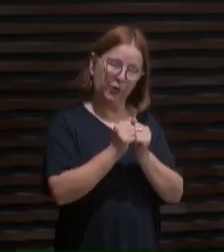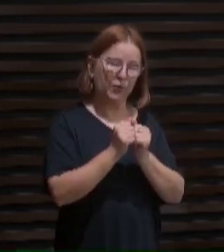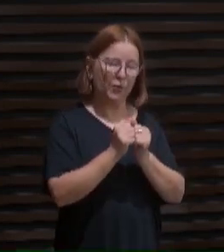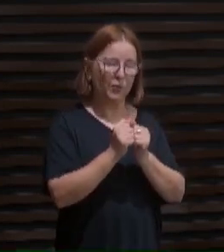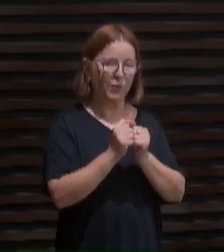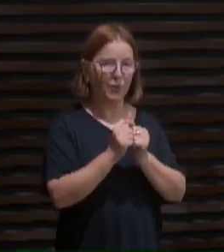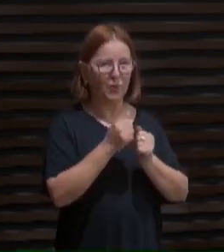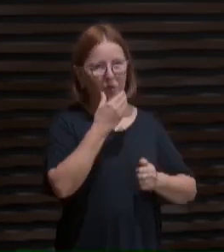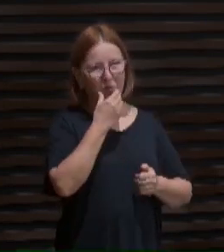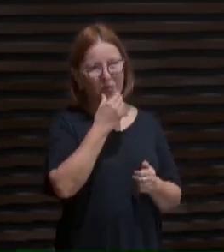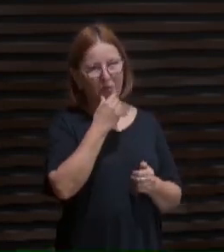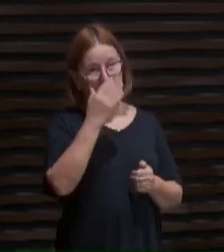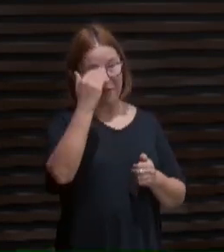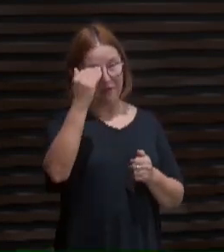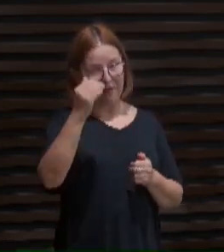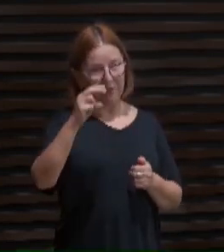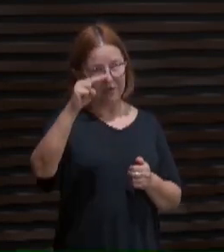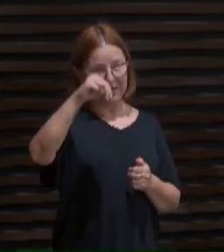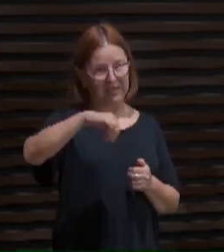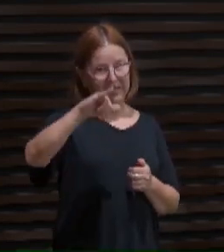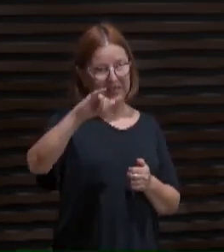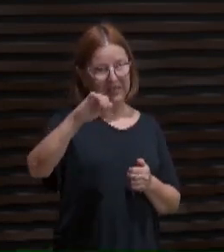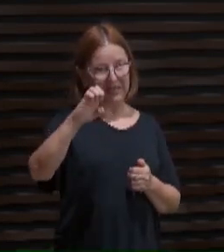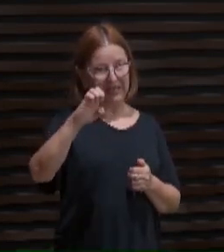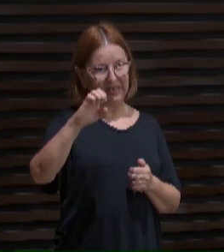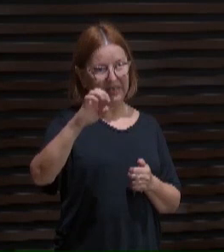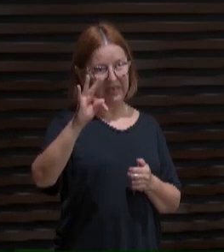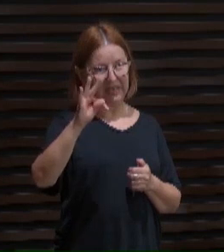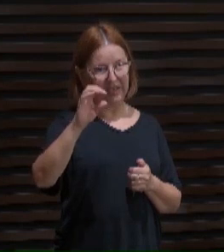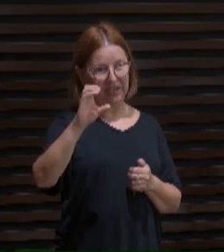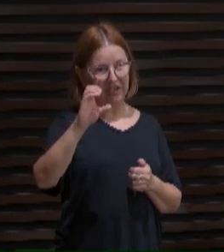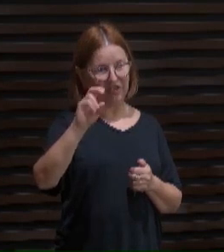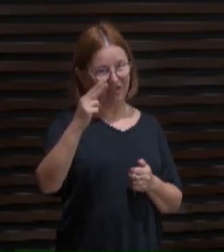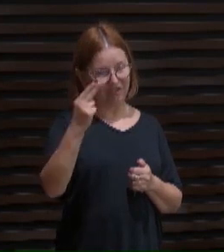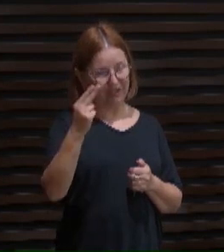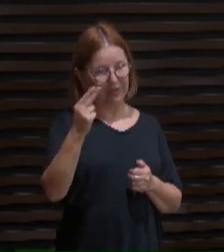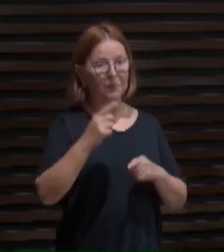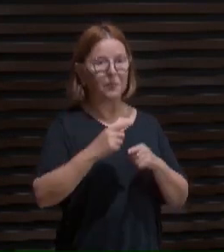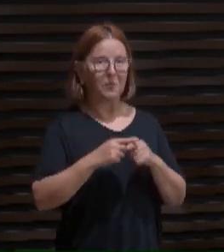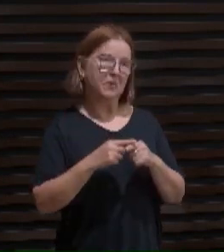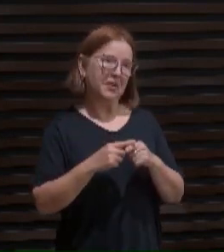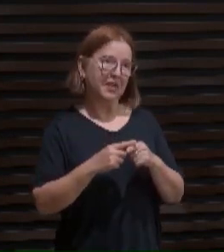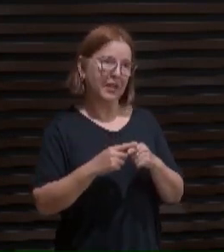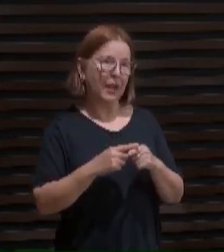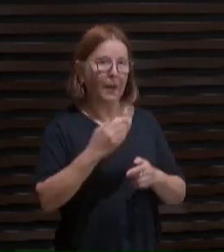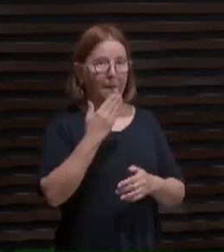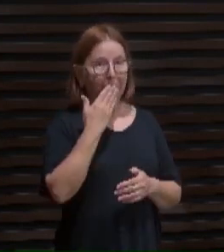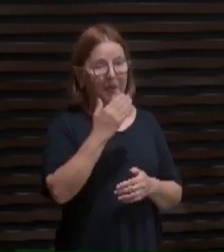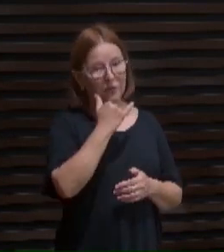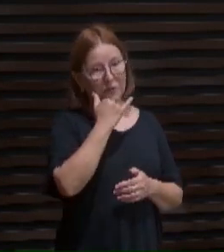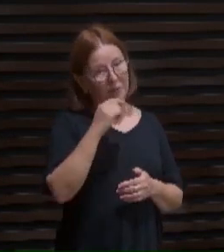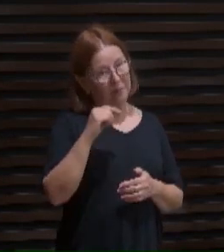é verdadeiro dele, ele pede perdão ao Galileu. Venceste, Galileu,